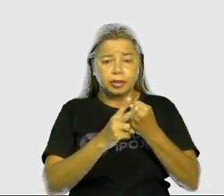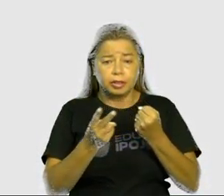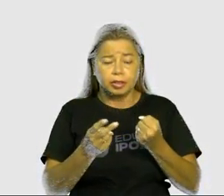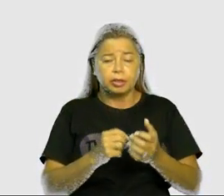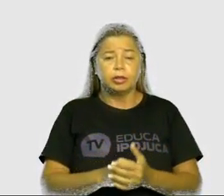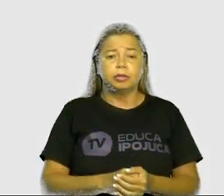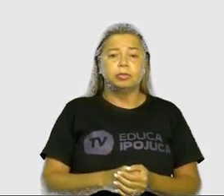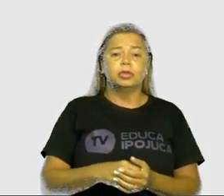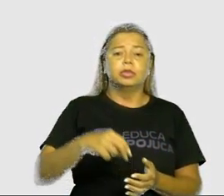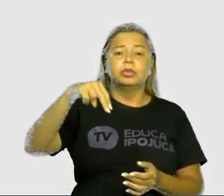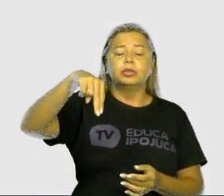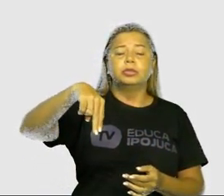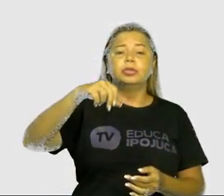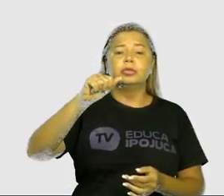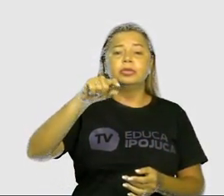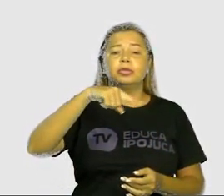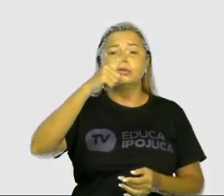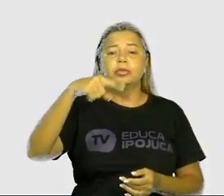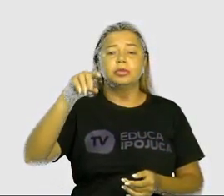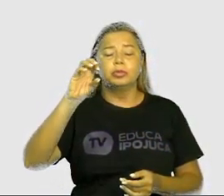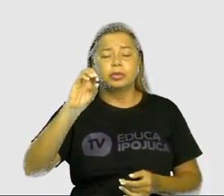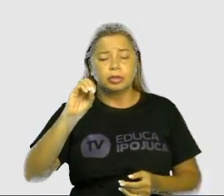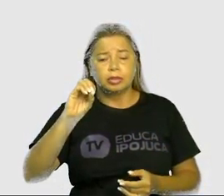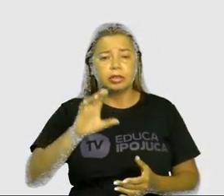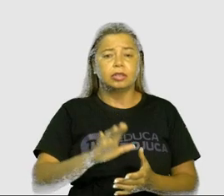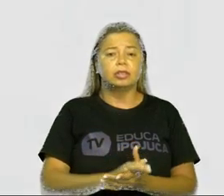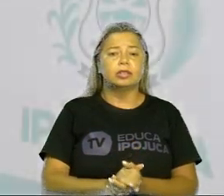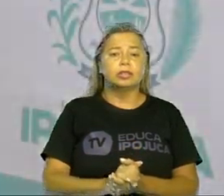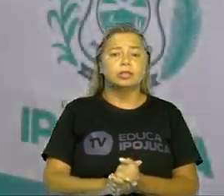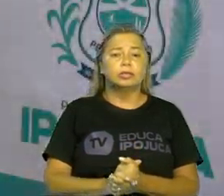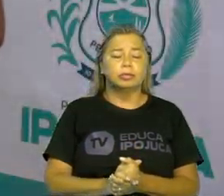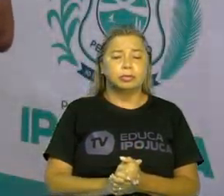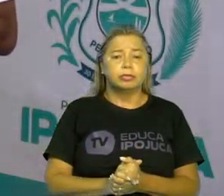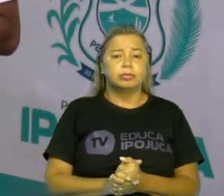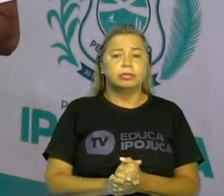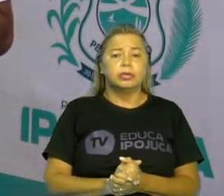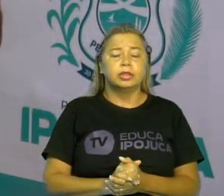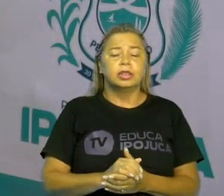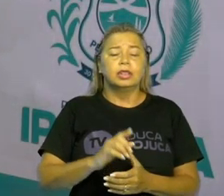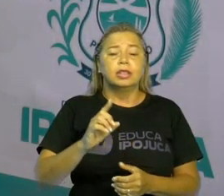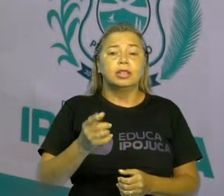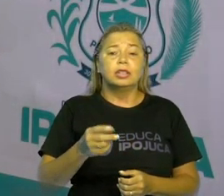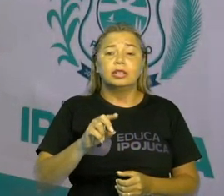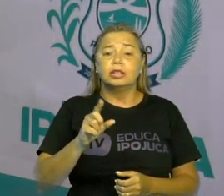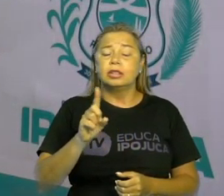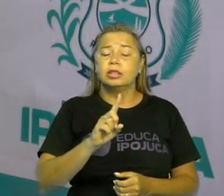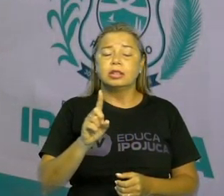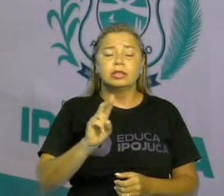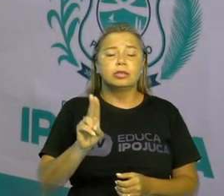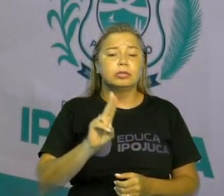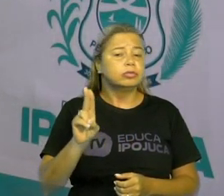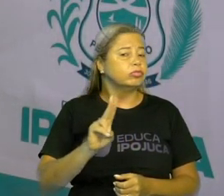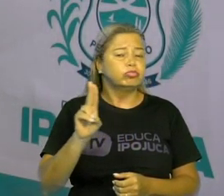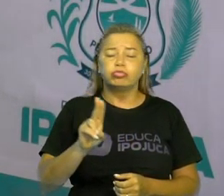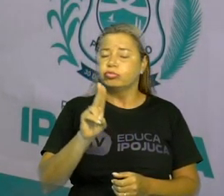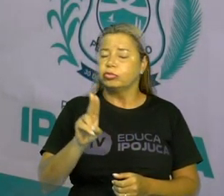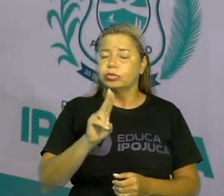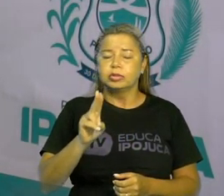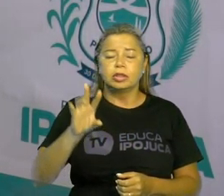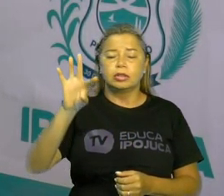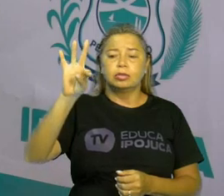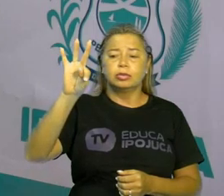note o gol e tu e o verbo no infinitivo sem o tio como que fica no exemplo E